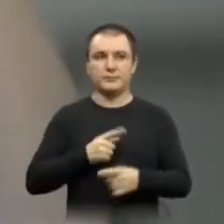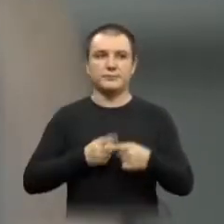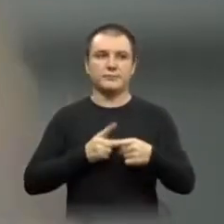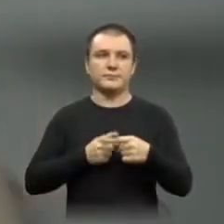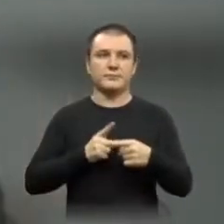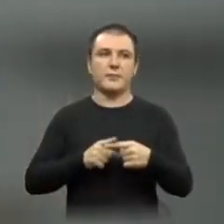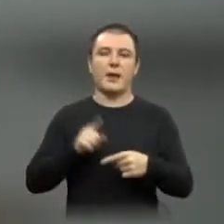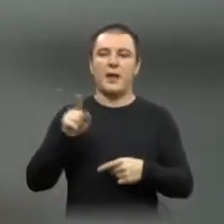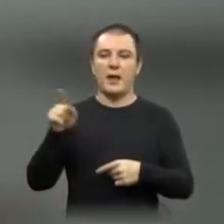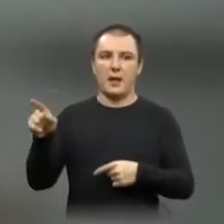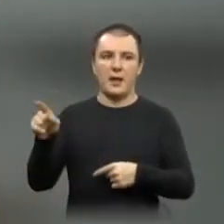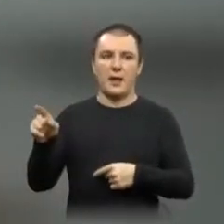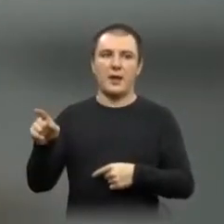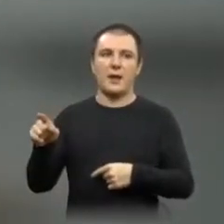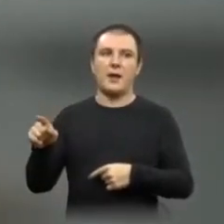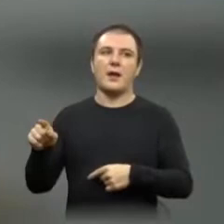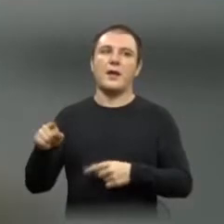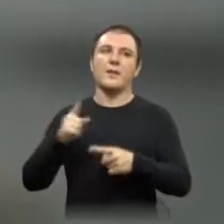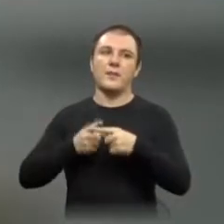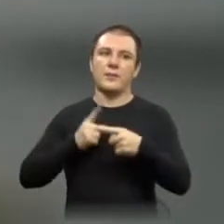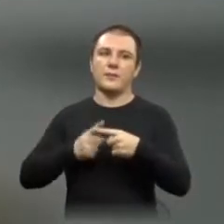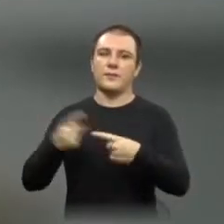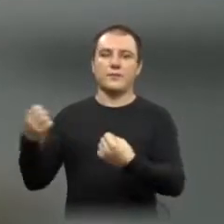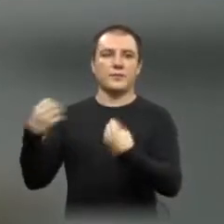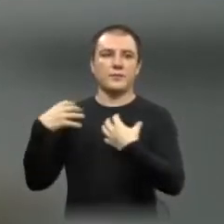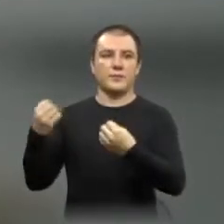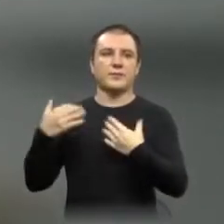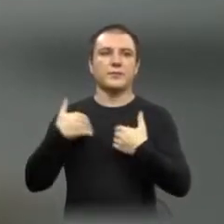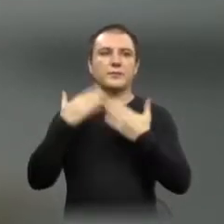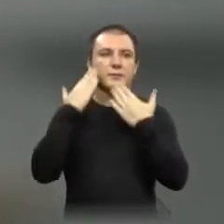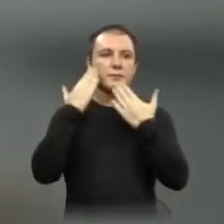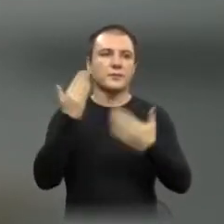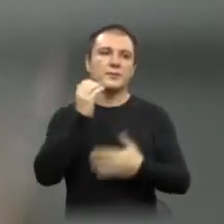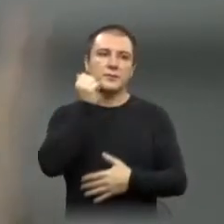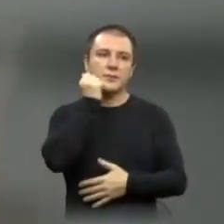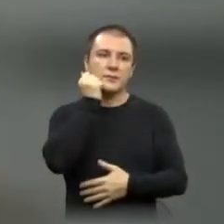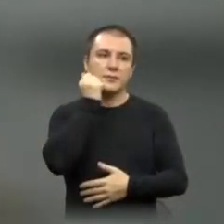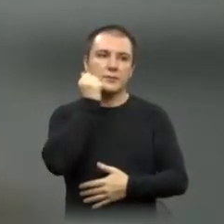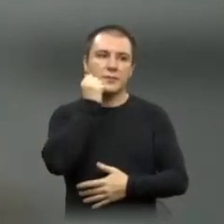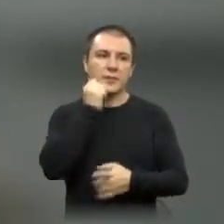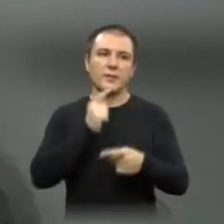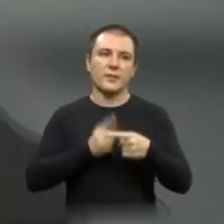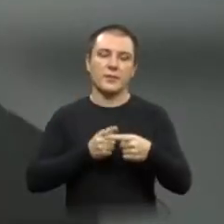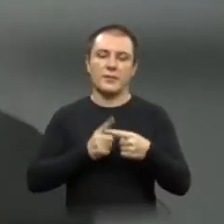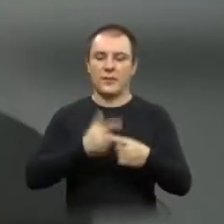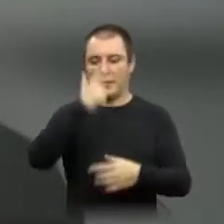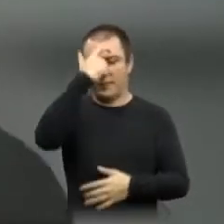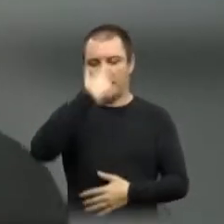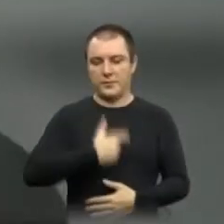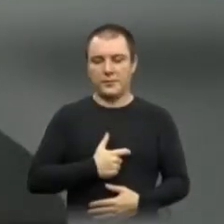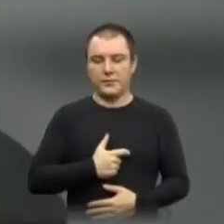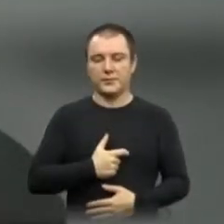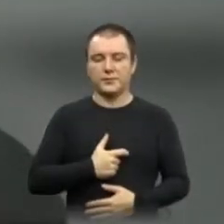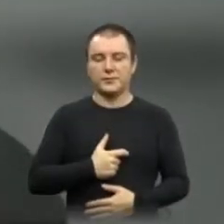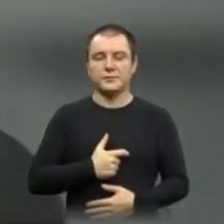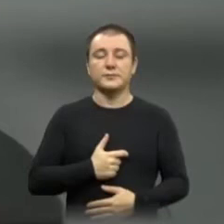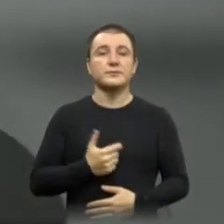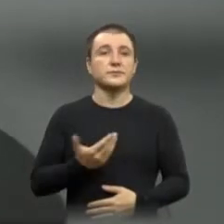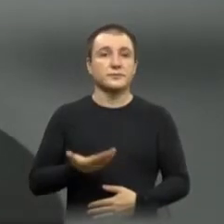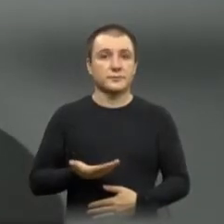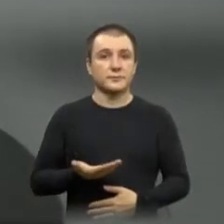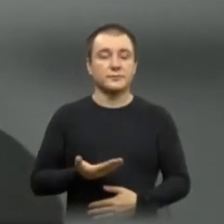caiu daquela árvore ali eu tenho certeza eu agradeço muito mãe por você me fazer a pessoa que eu sou e